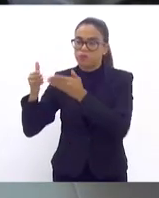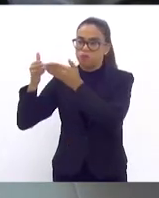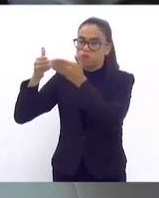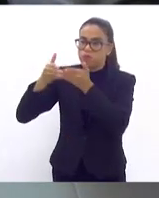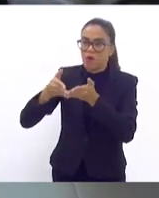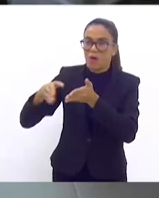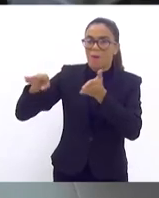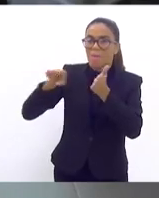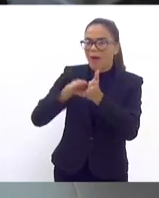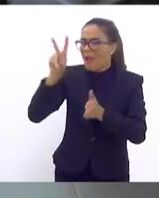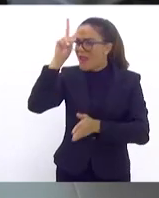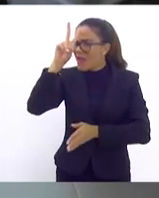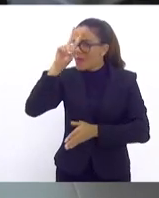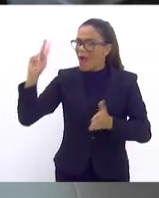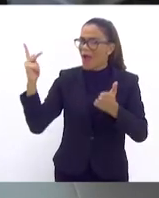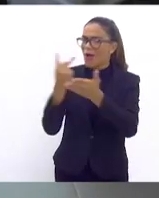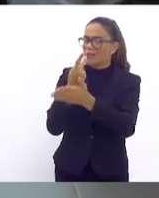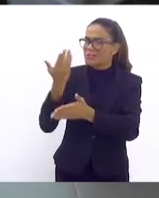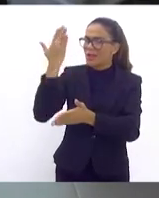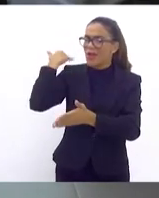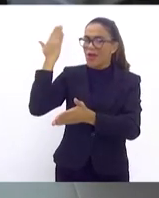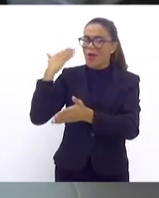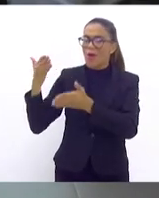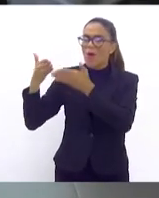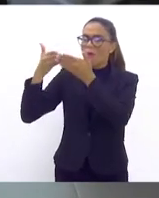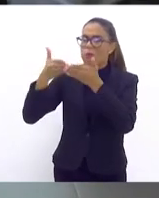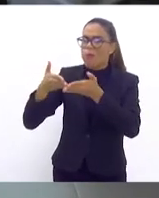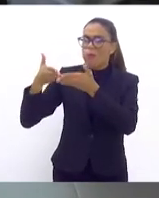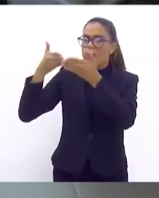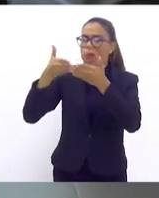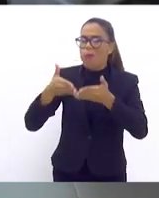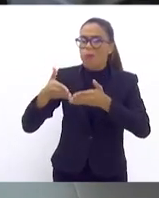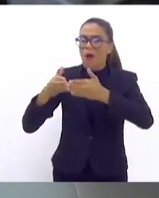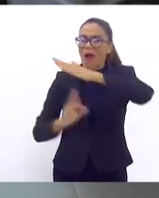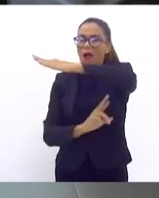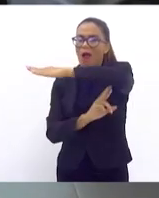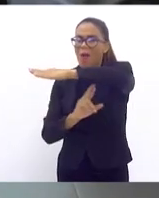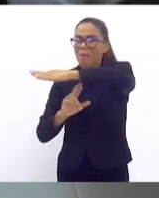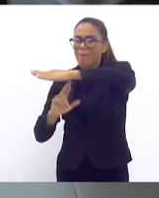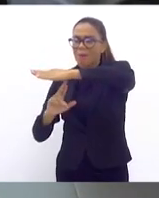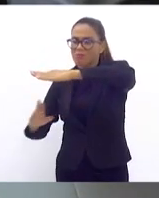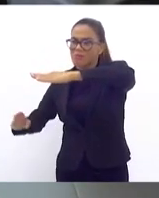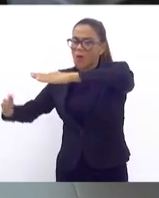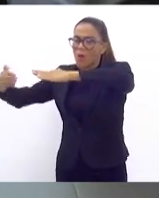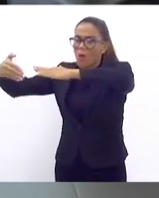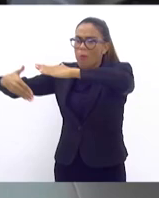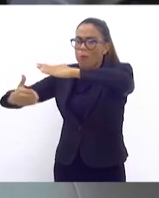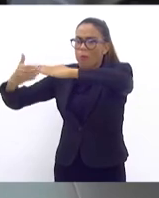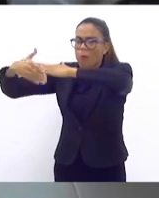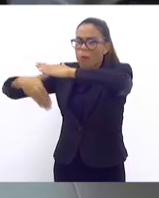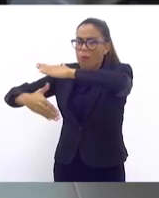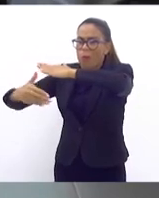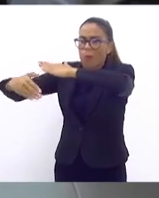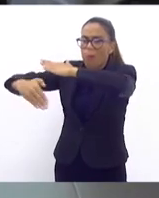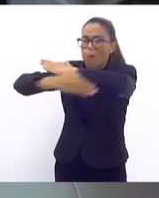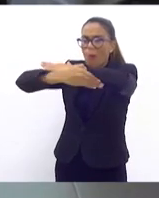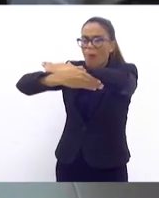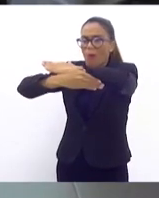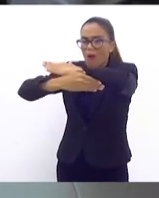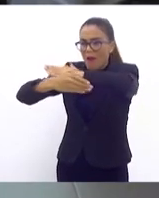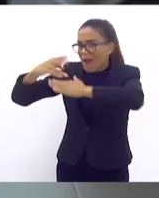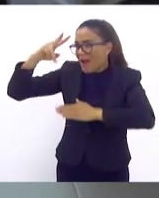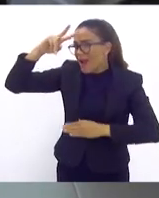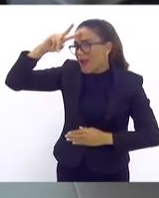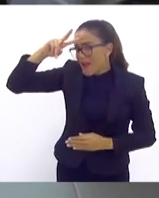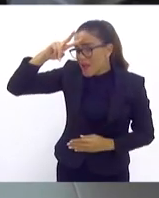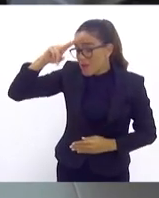colidiu com a base de um pilar, mas principalmente com a viga da ponte Rio-Niterói, que era o